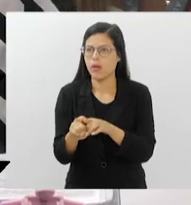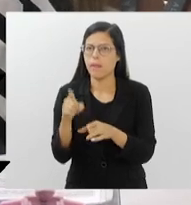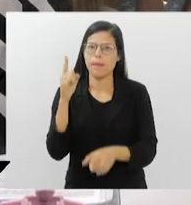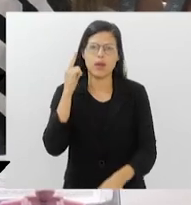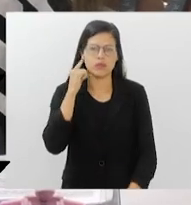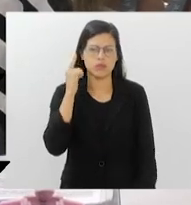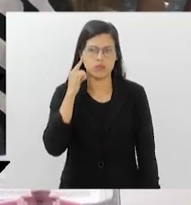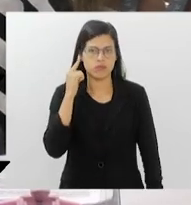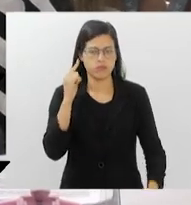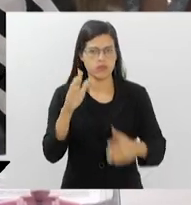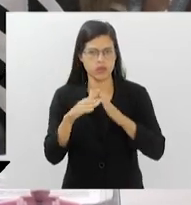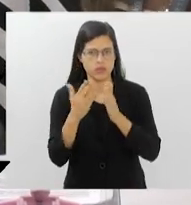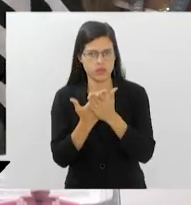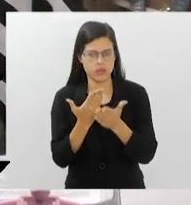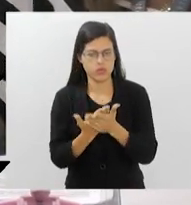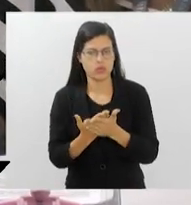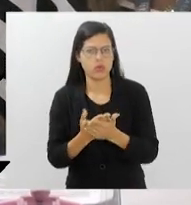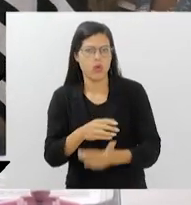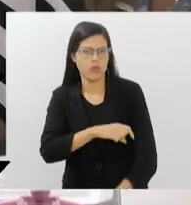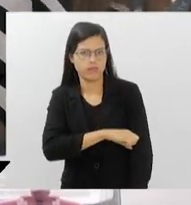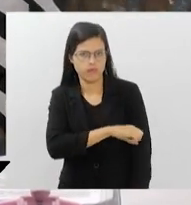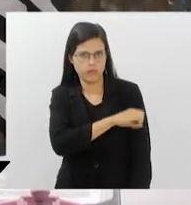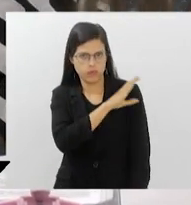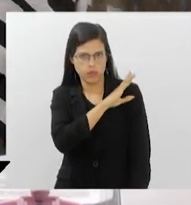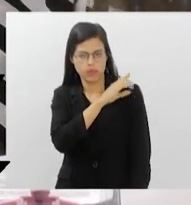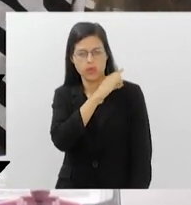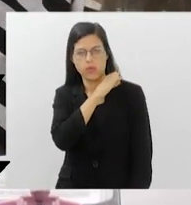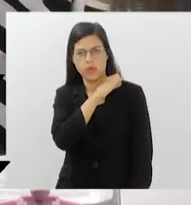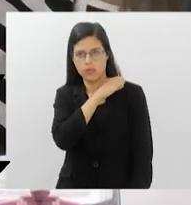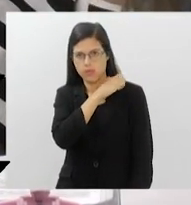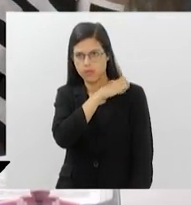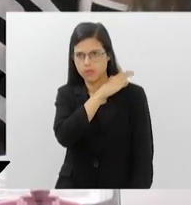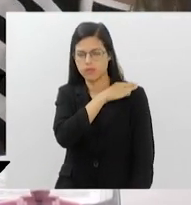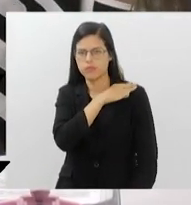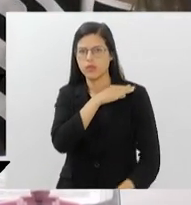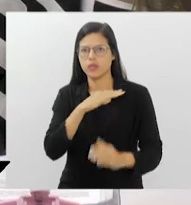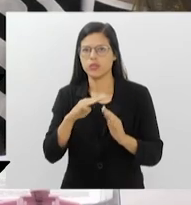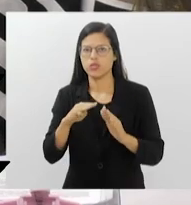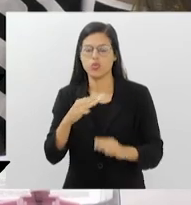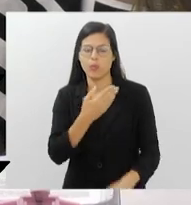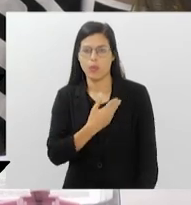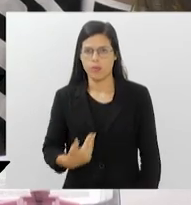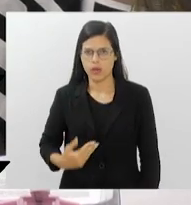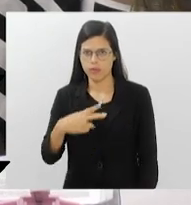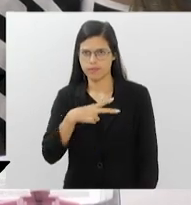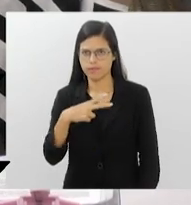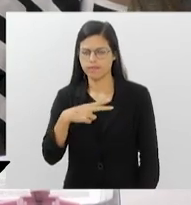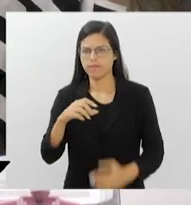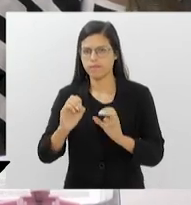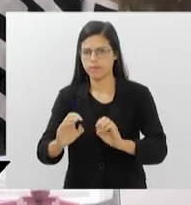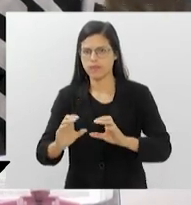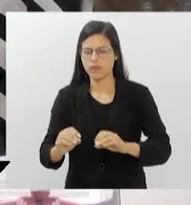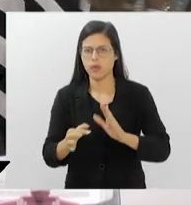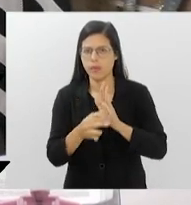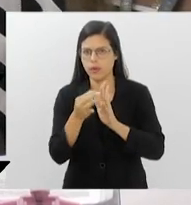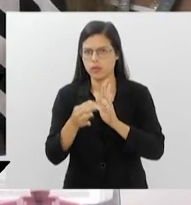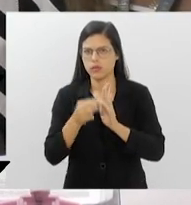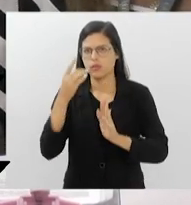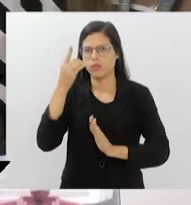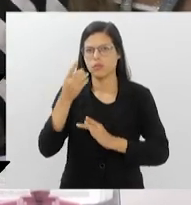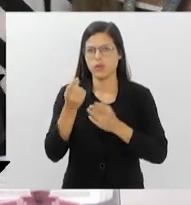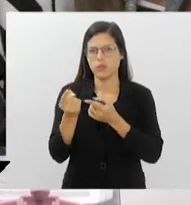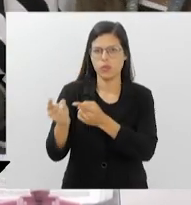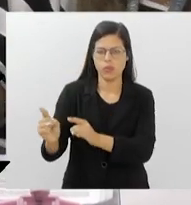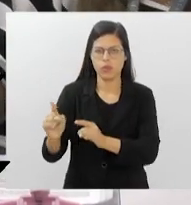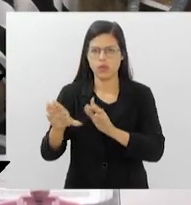escolas de nível Fundamental e Médio da rede pública e privada de ensino o parecer do deputado é contrário às